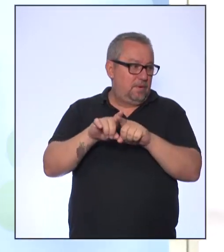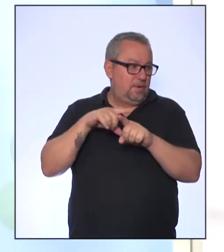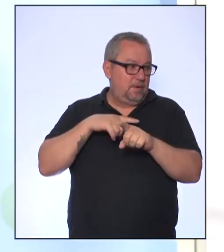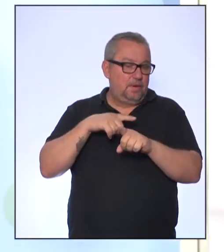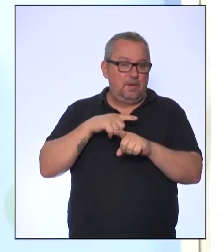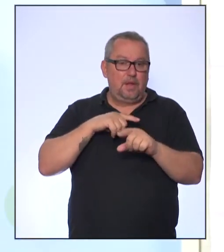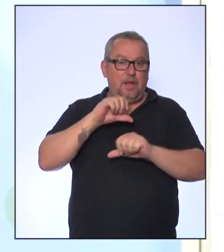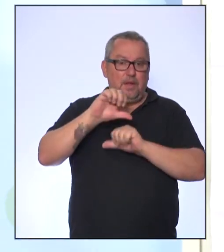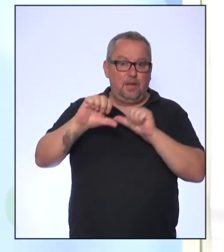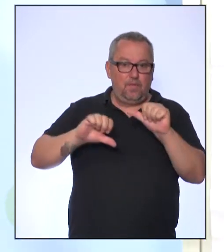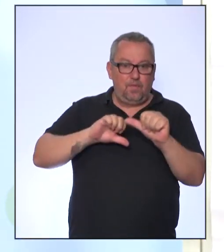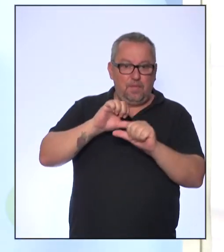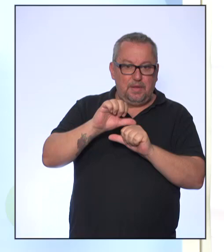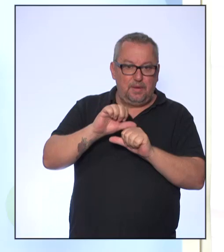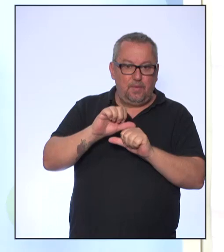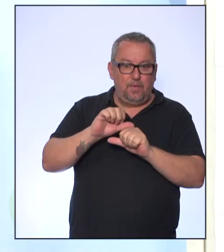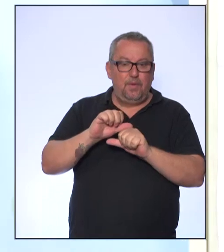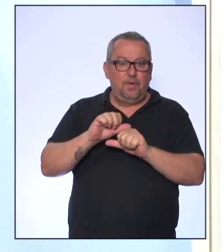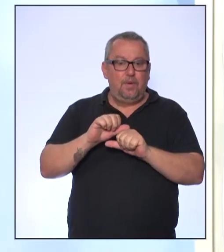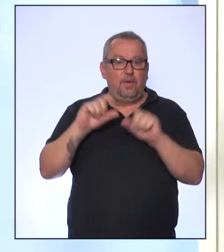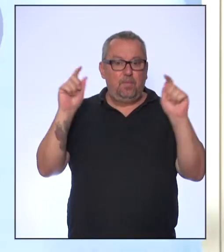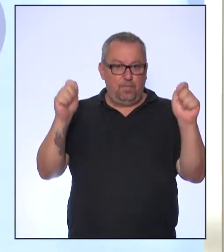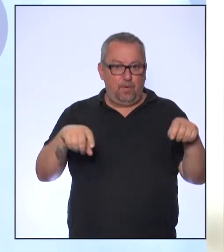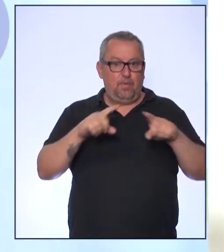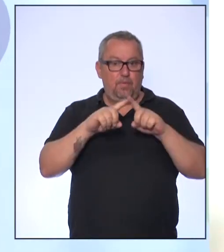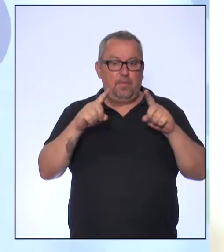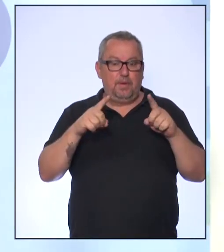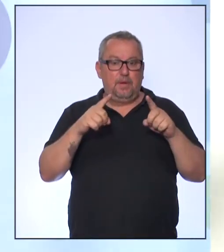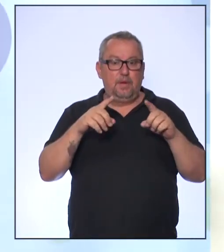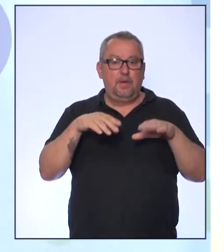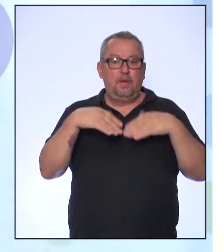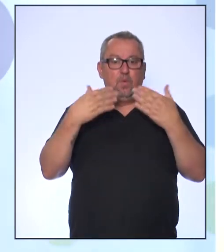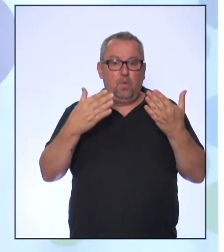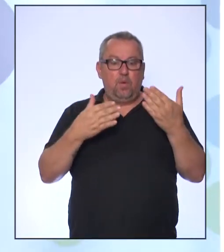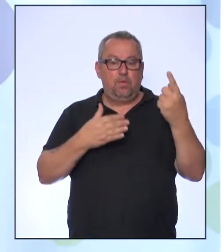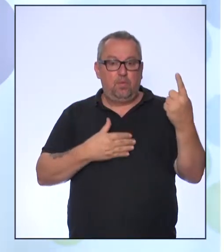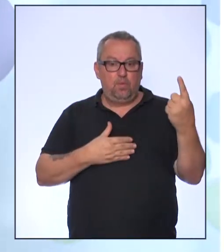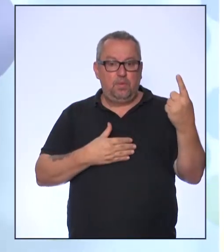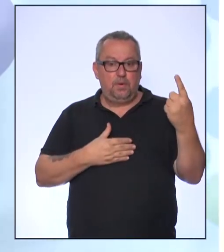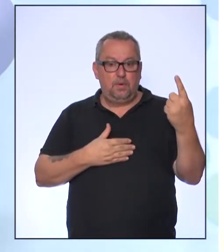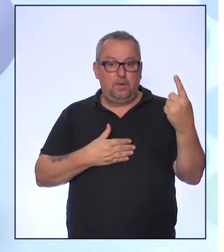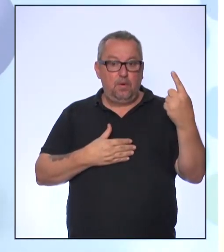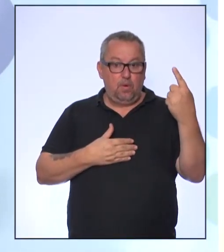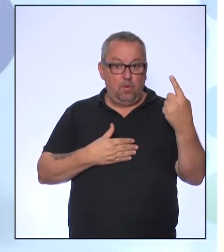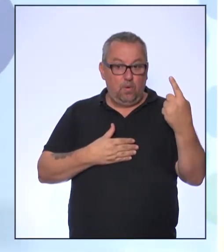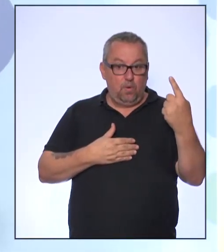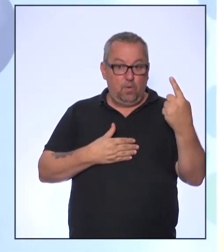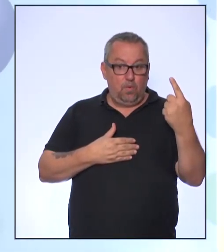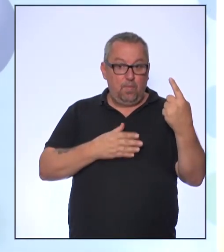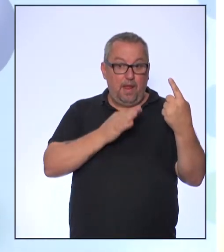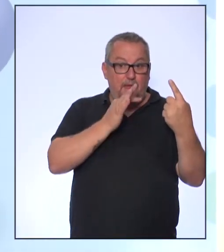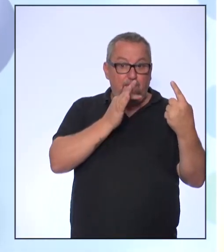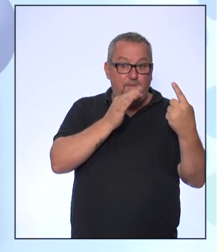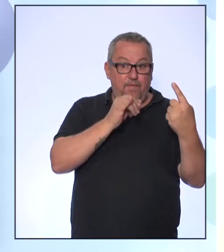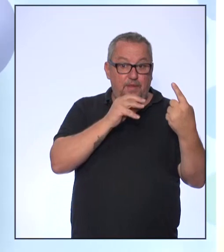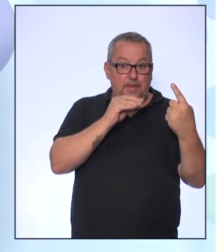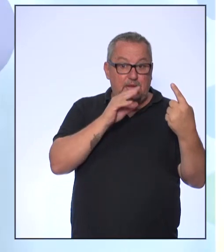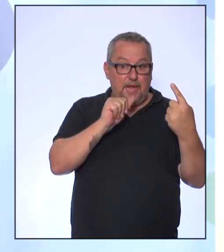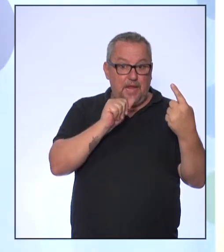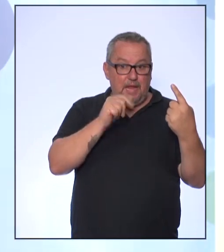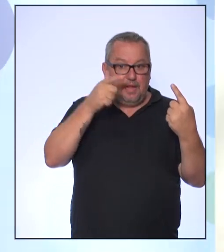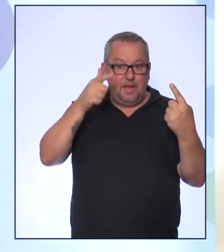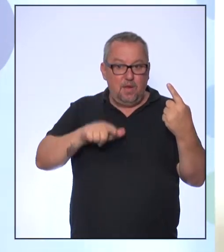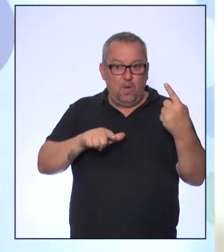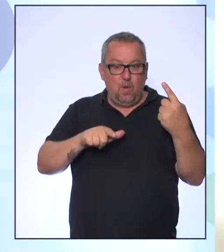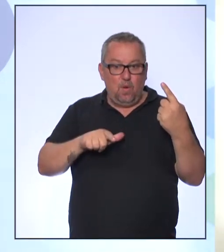transformação, né? Pode ter uma transformação. Mas em qual das duas? Eu vou dar uma dica. Uma é transformação física, a outra é